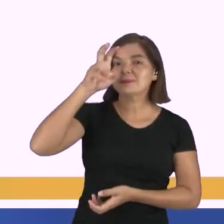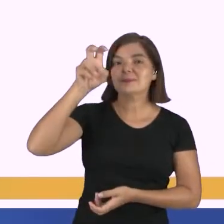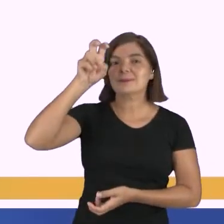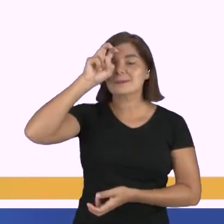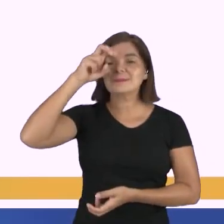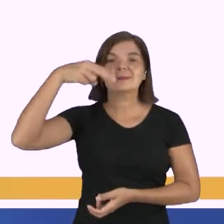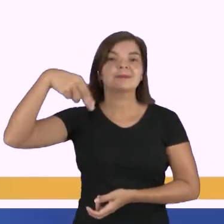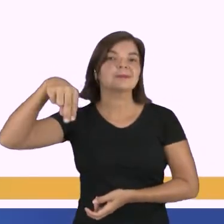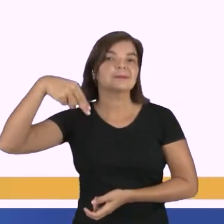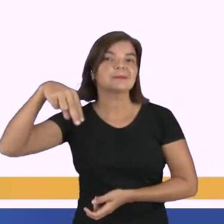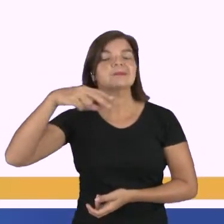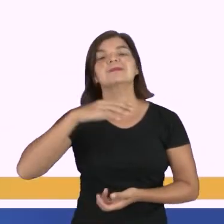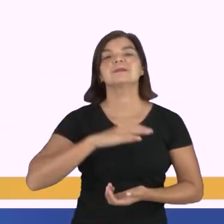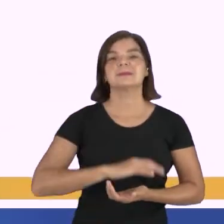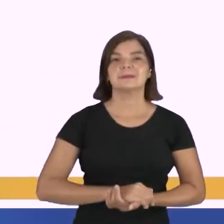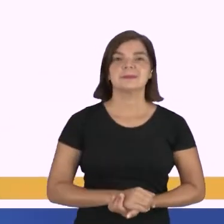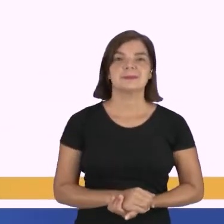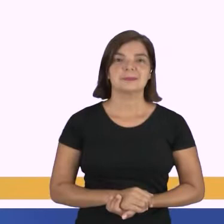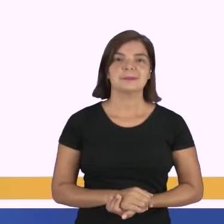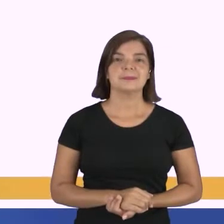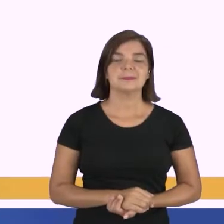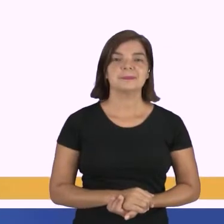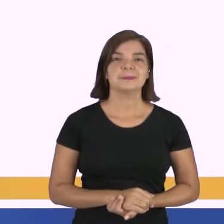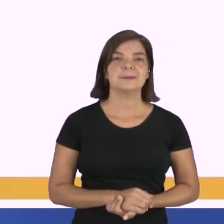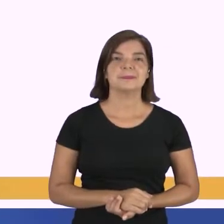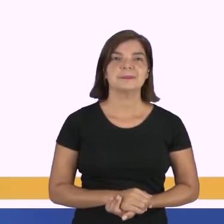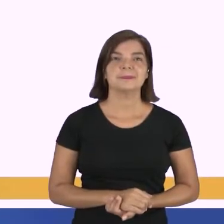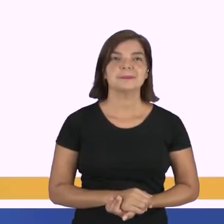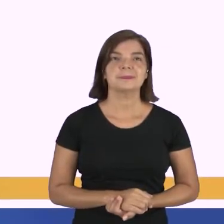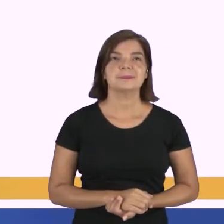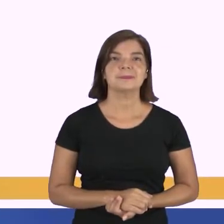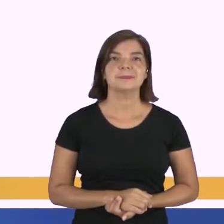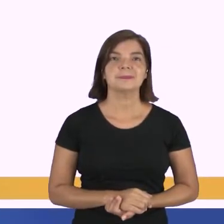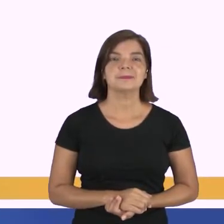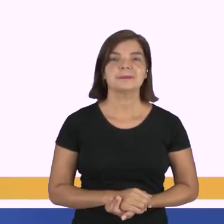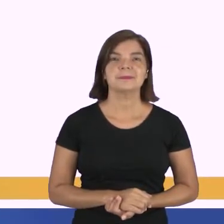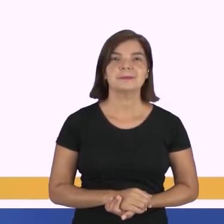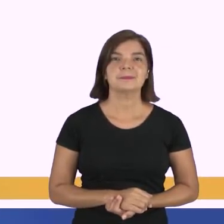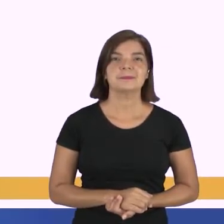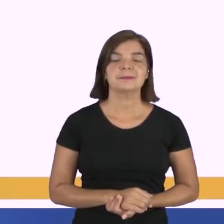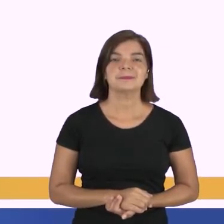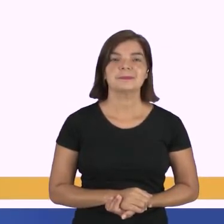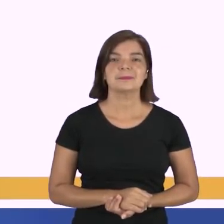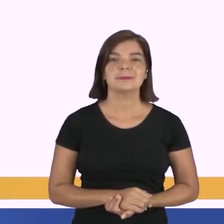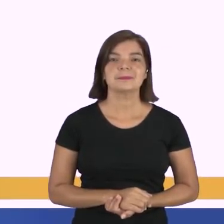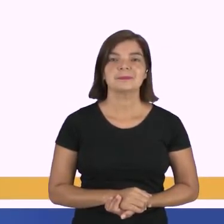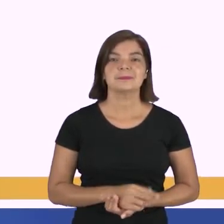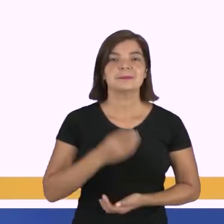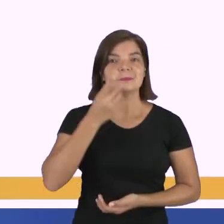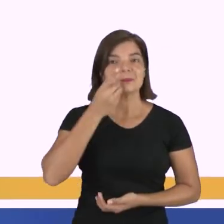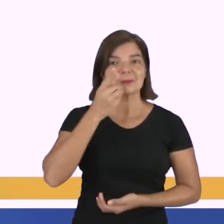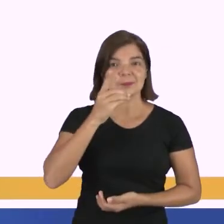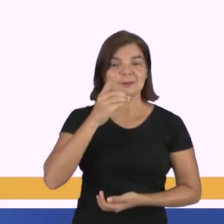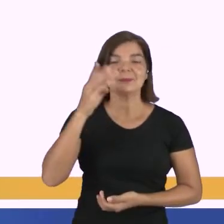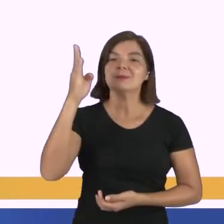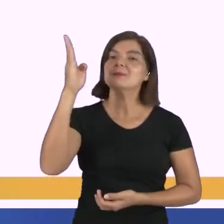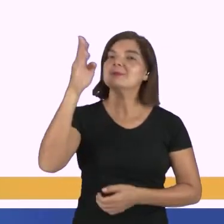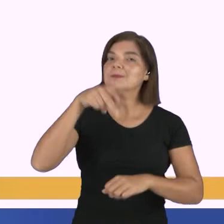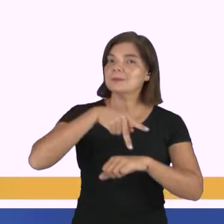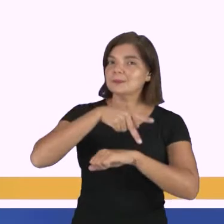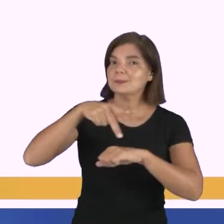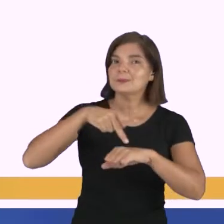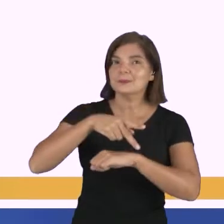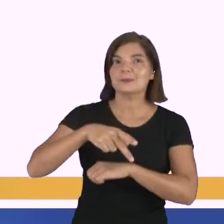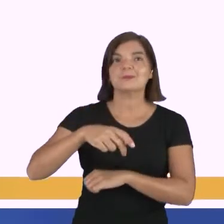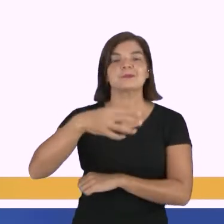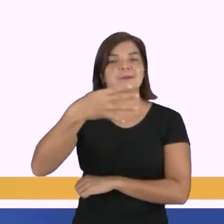of November, na quarta quinta-feira de novembro. E por último, o Independence Day, seria o Dia da Independência